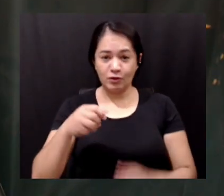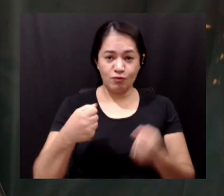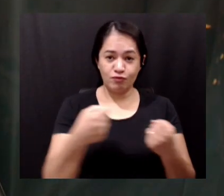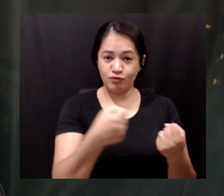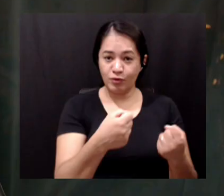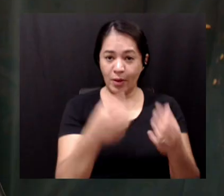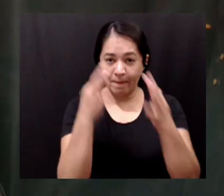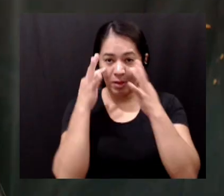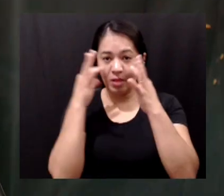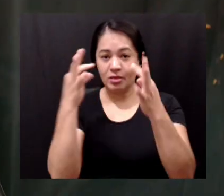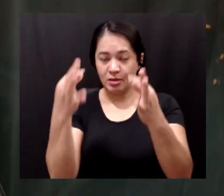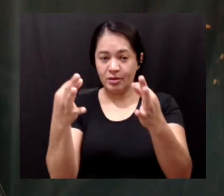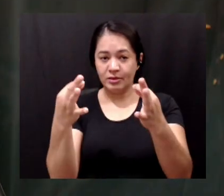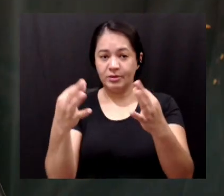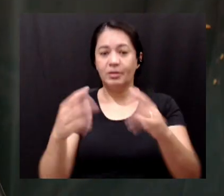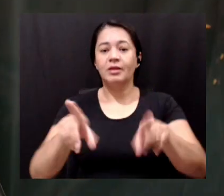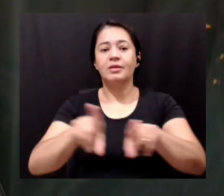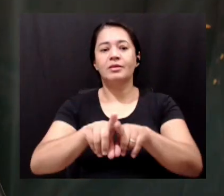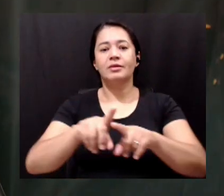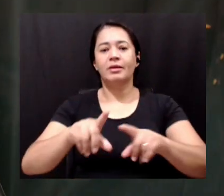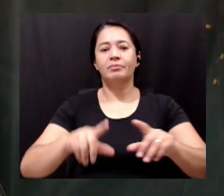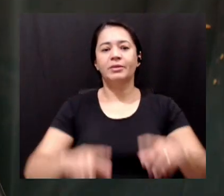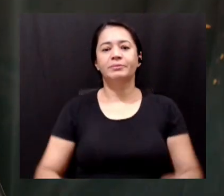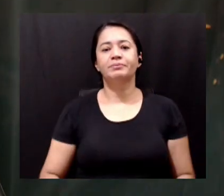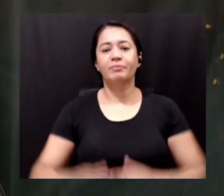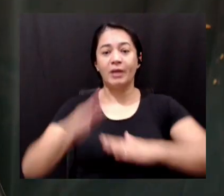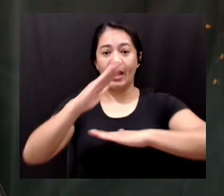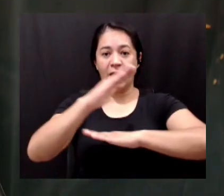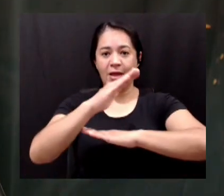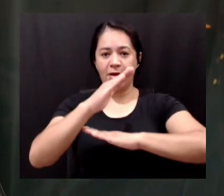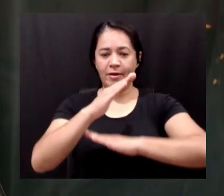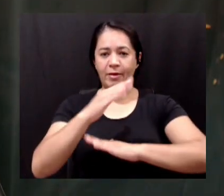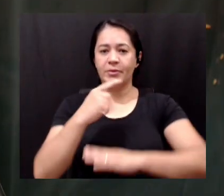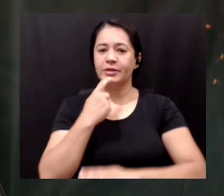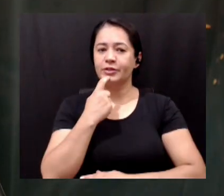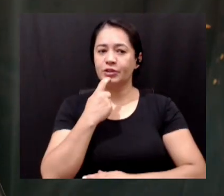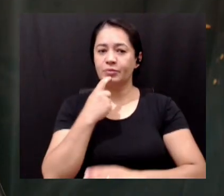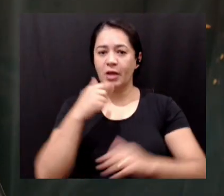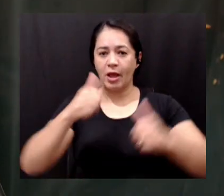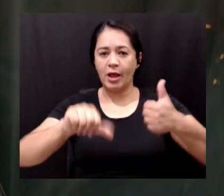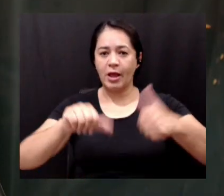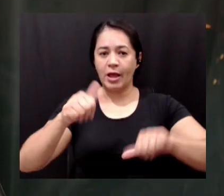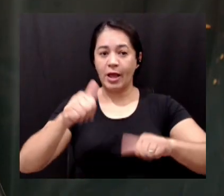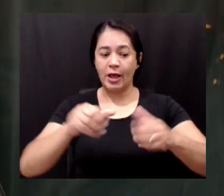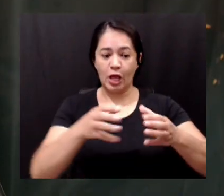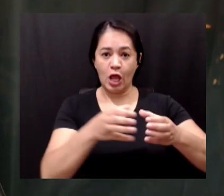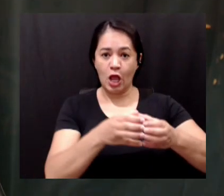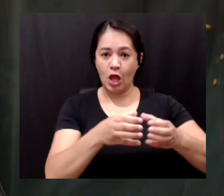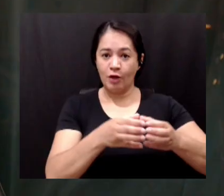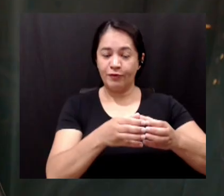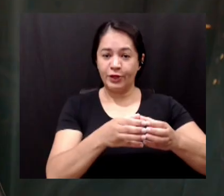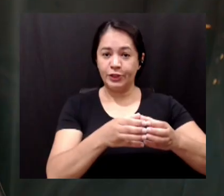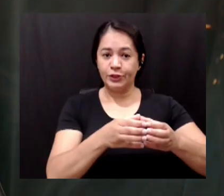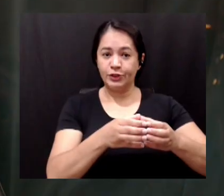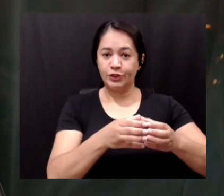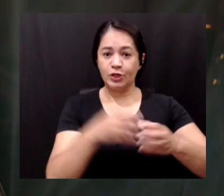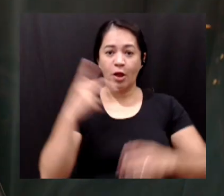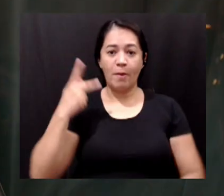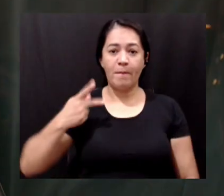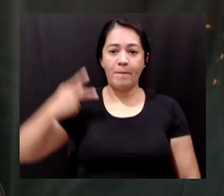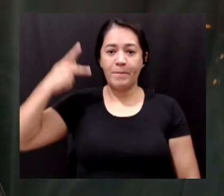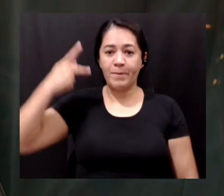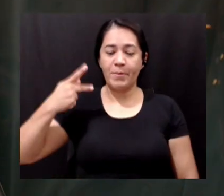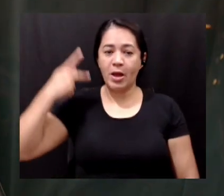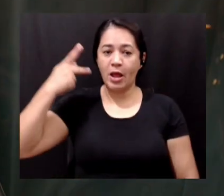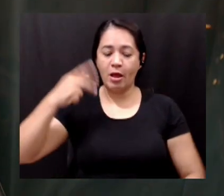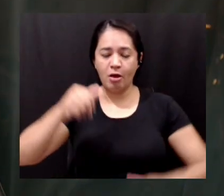Câmara de Campinas analisa a criação de Frente Parlamentar de Segurança Alimentar. A Câmara vai analisar